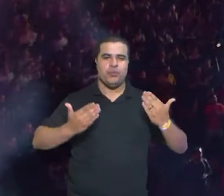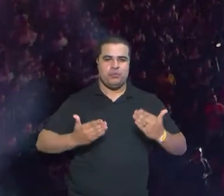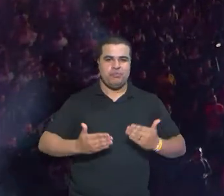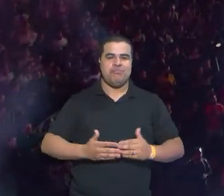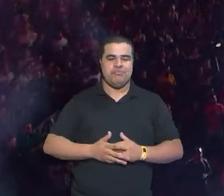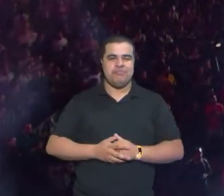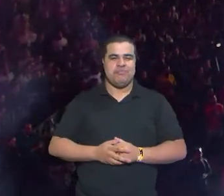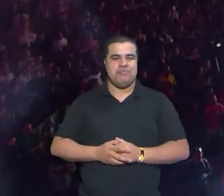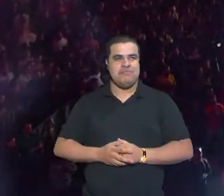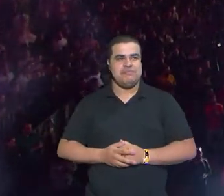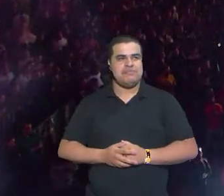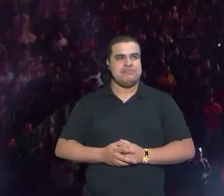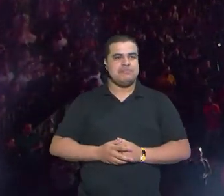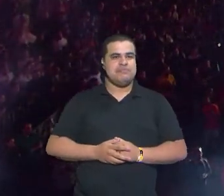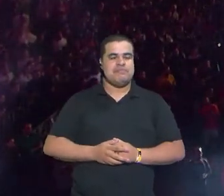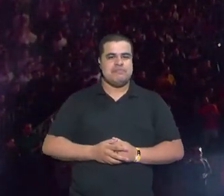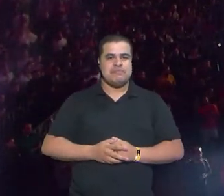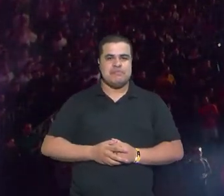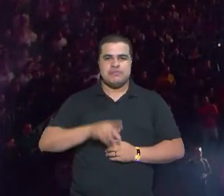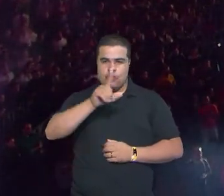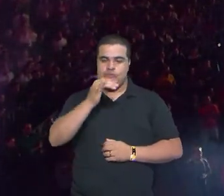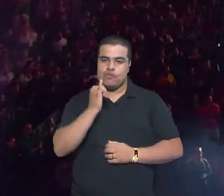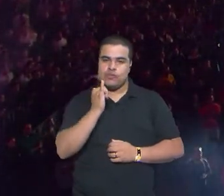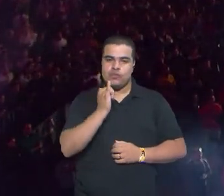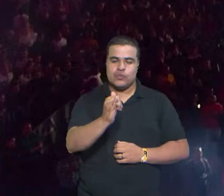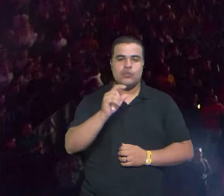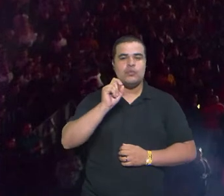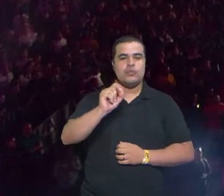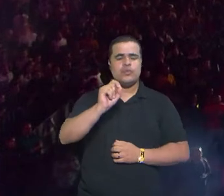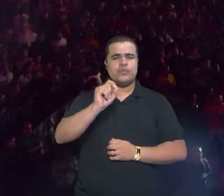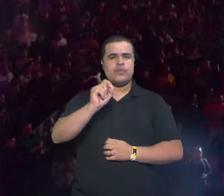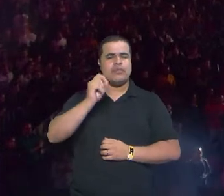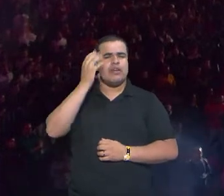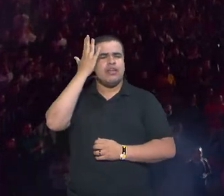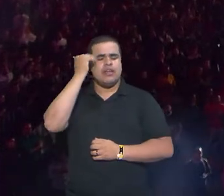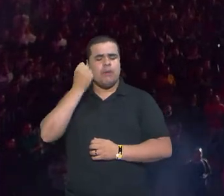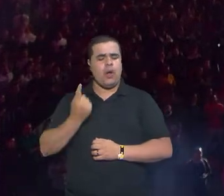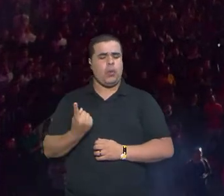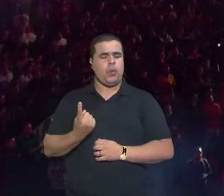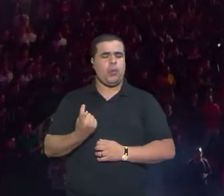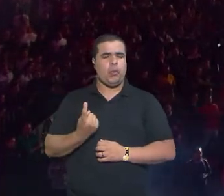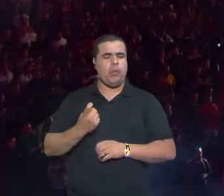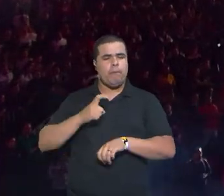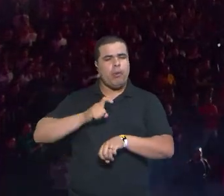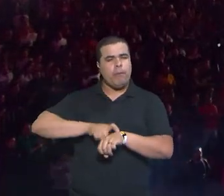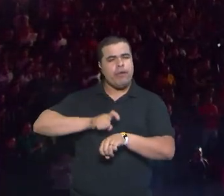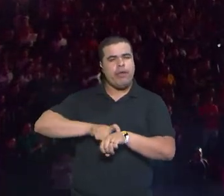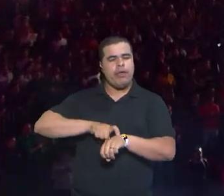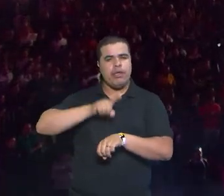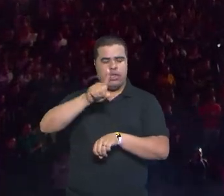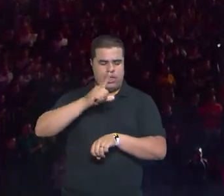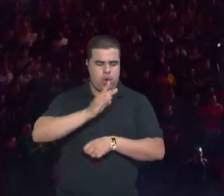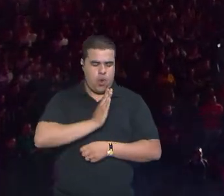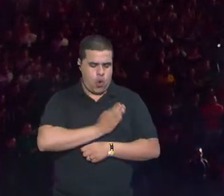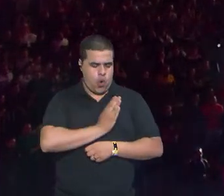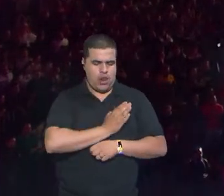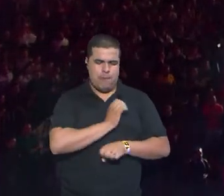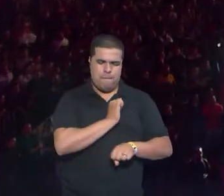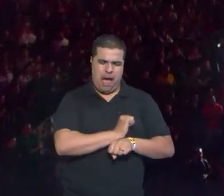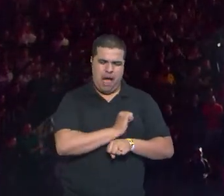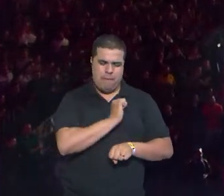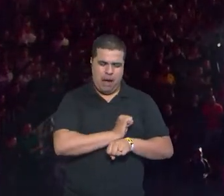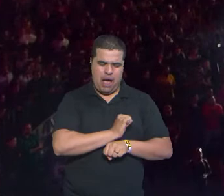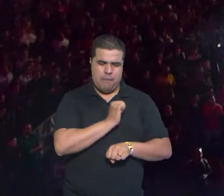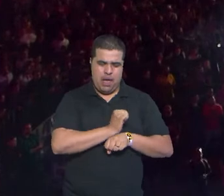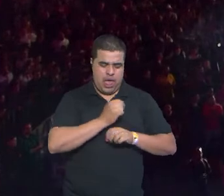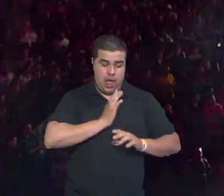posso te falar uma coisa sabe a única hora às vezes que arritmia parava